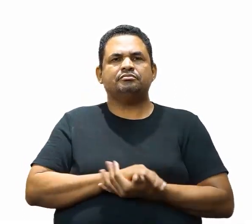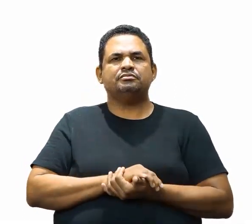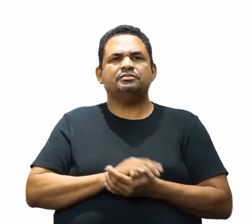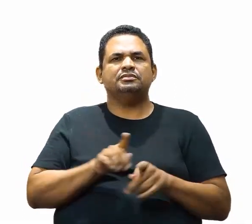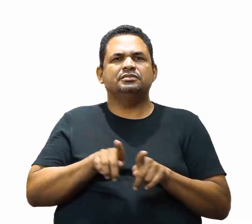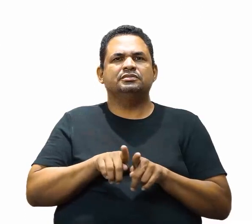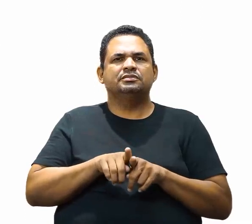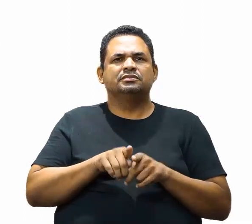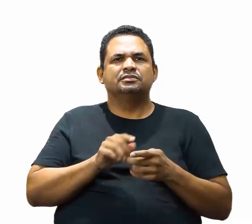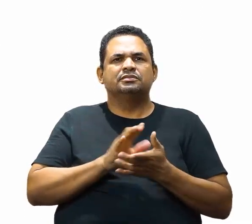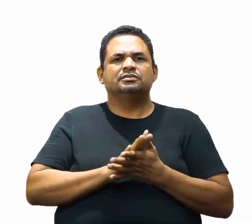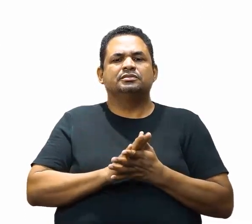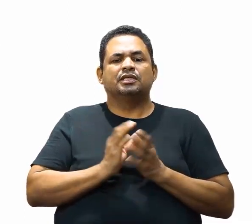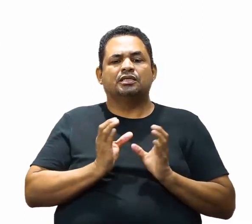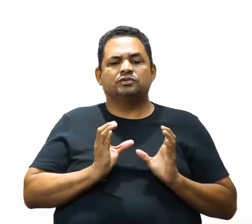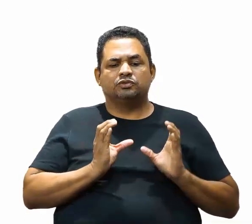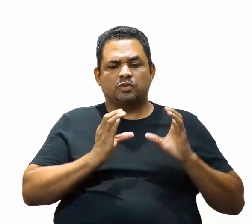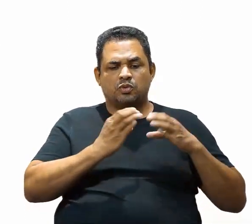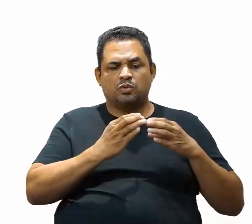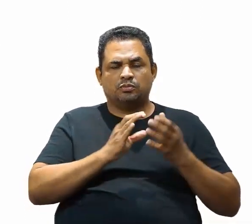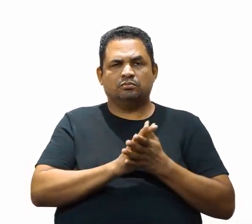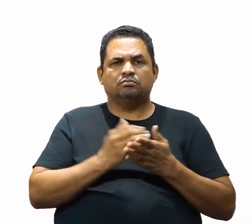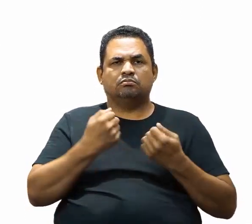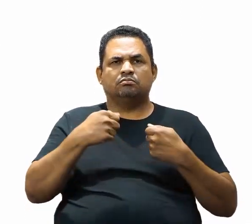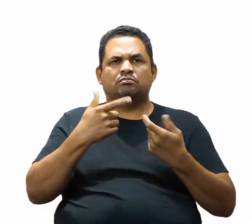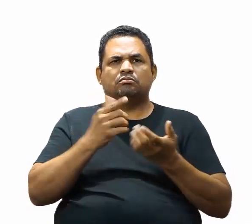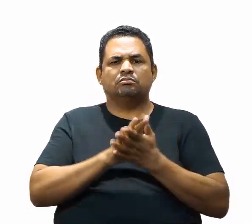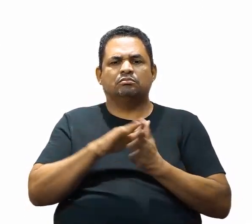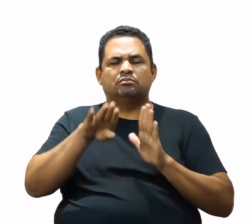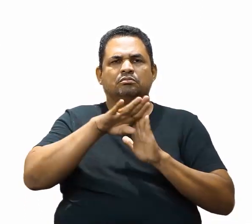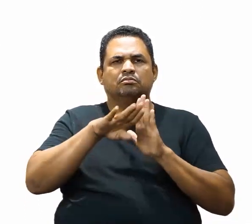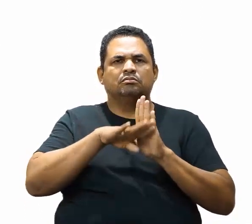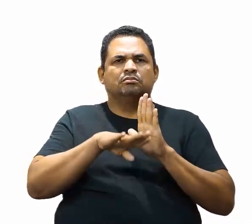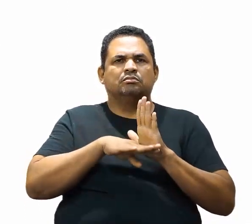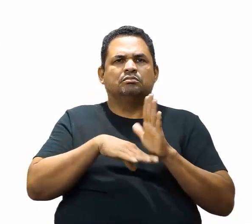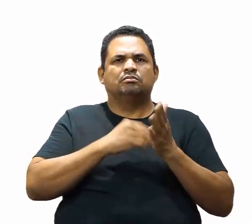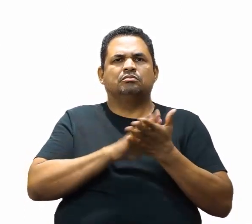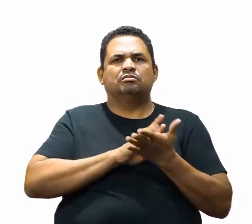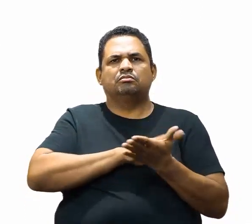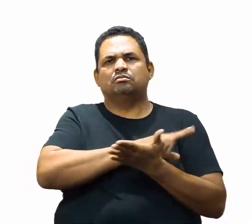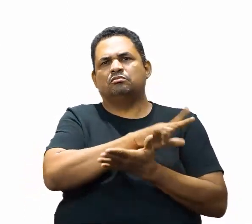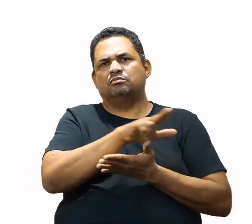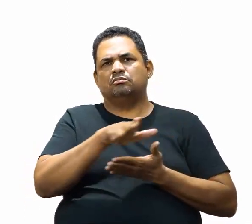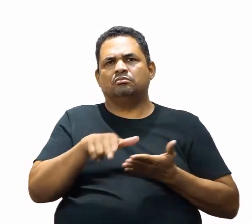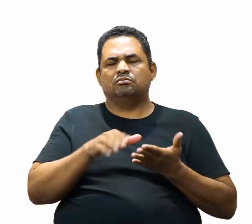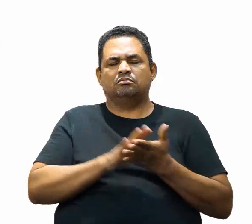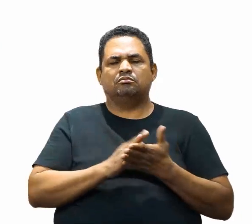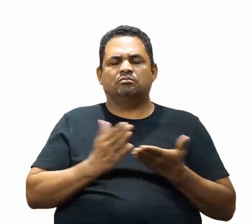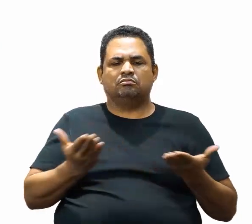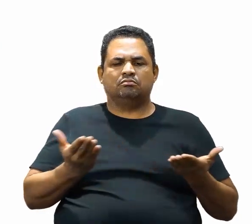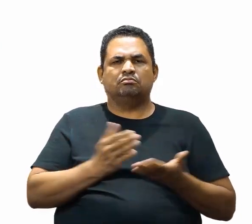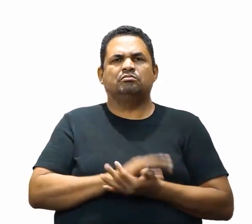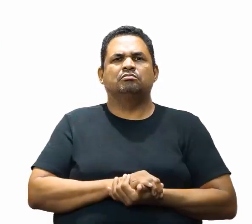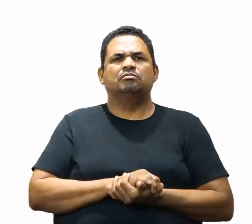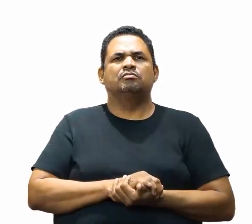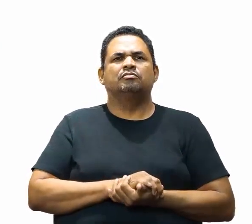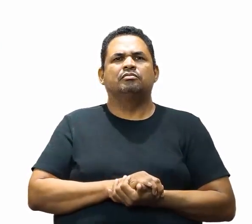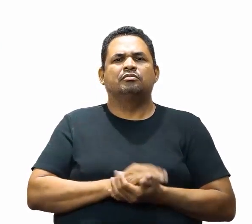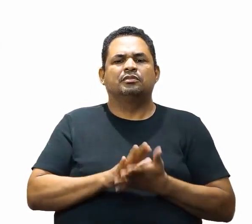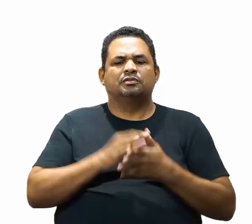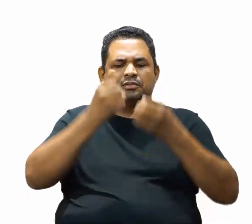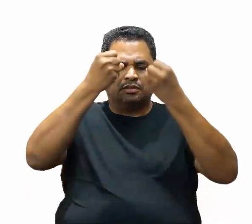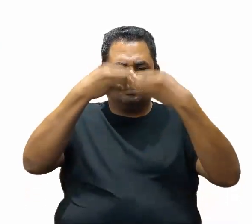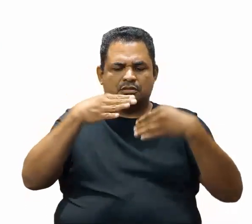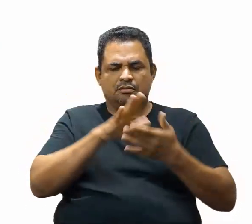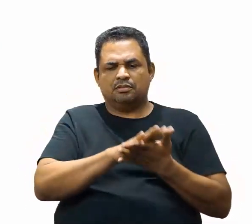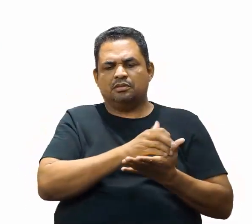os coletivos. E eles podem ser classificados de diversas maneiras. Para ser mais precisa, 8